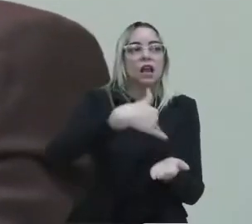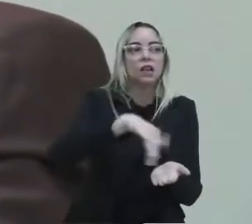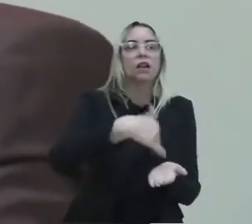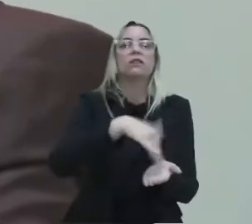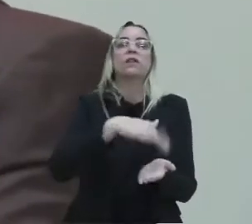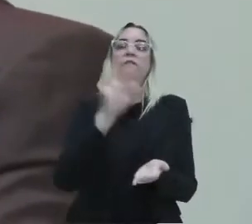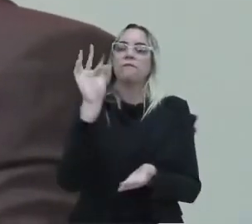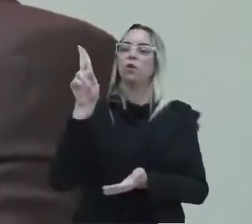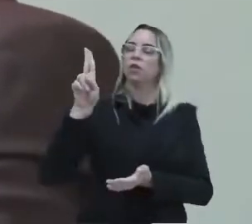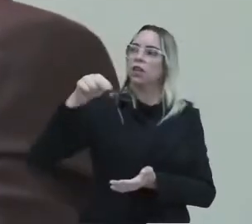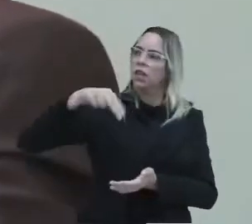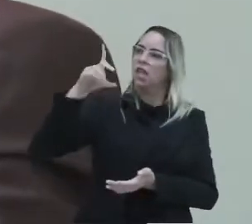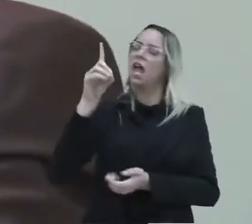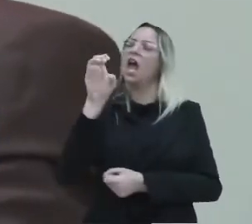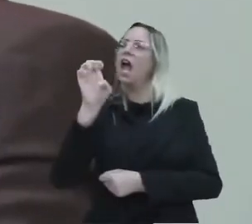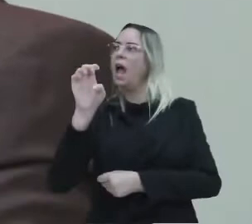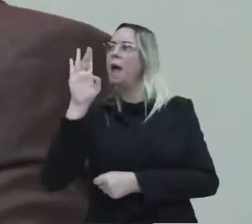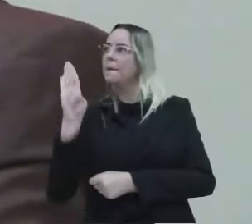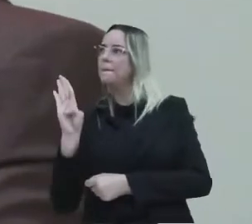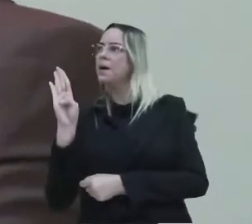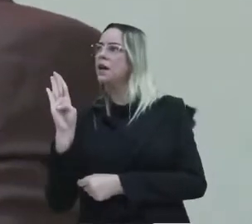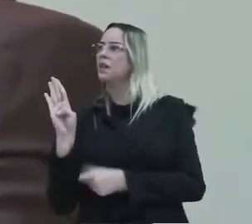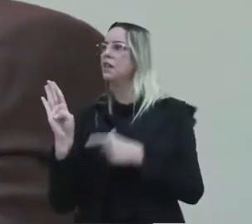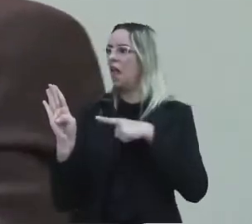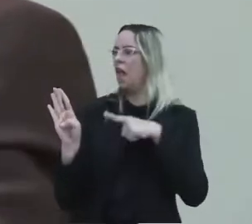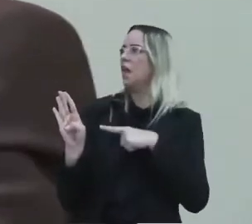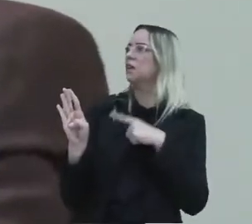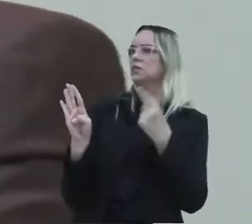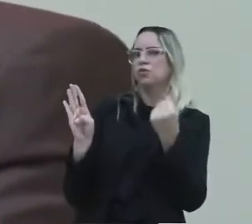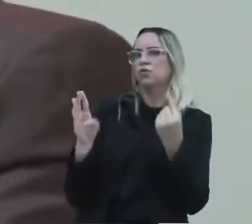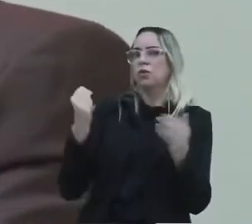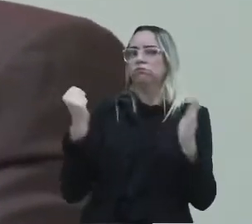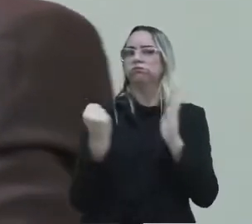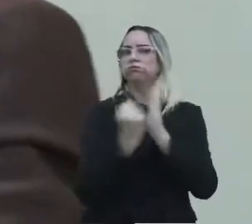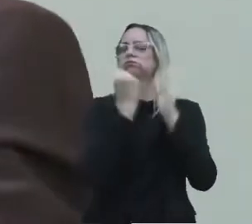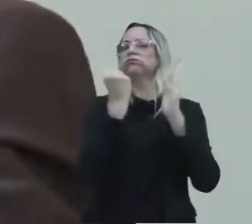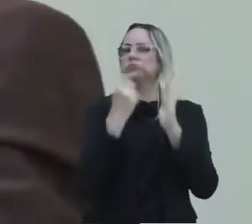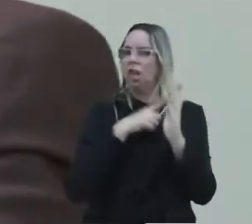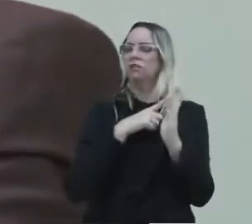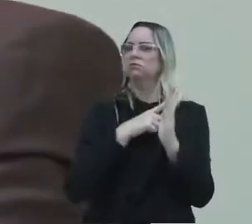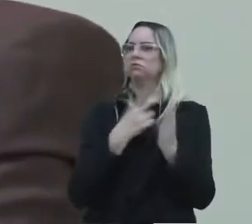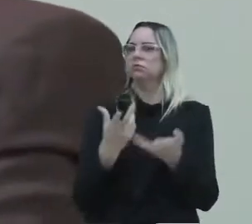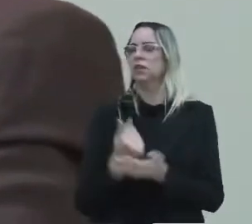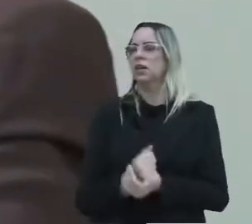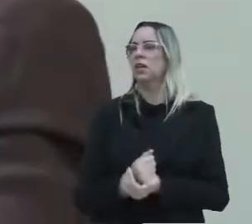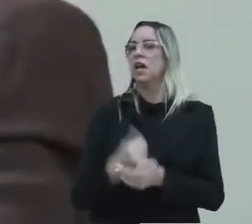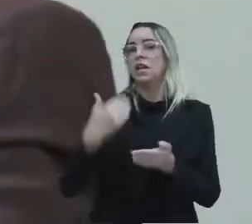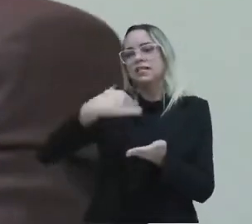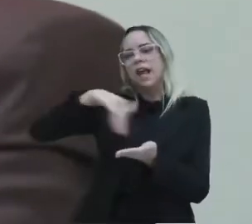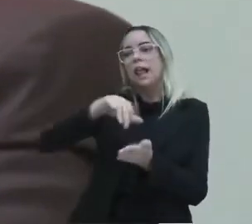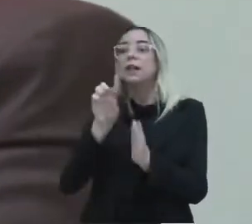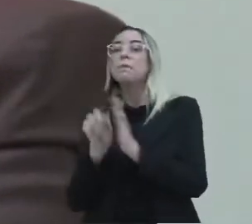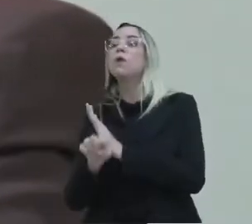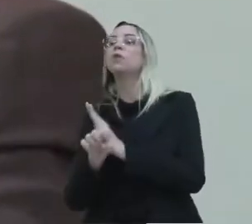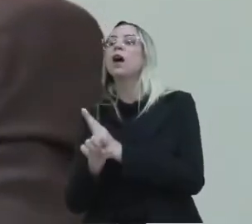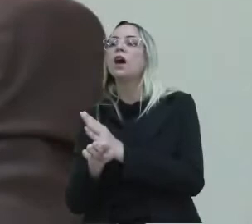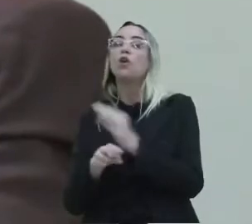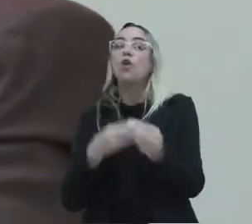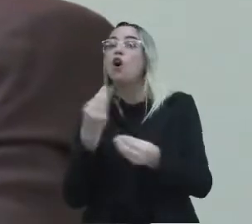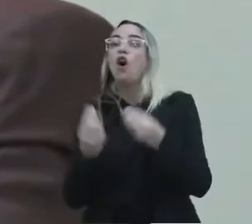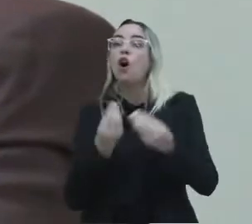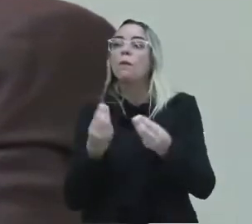Fundeb, já são verbas, todas elas carimbadas. Gostaria de saber da secretária como foi